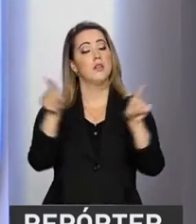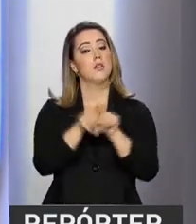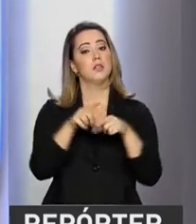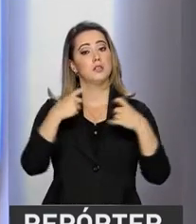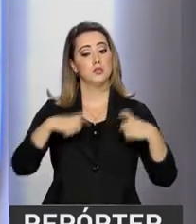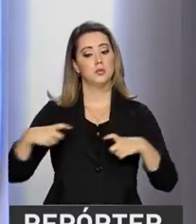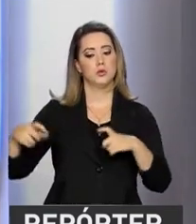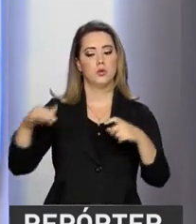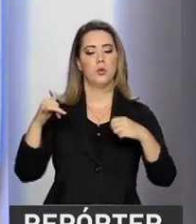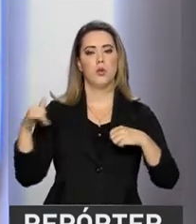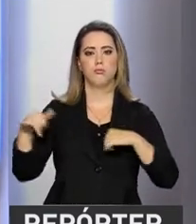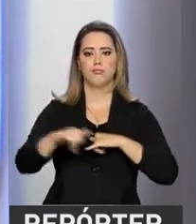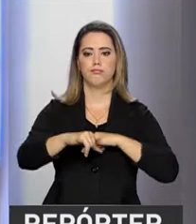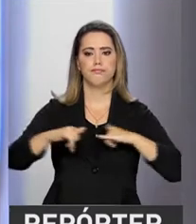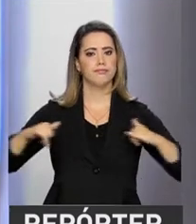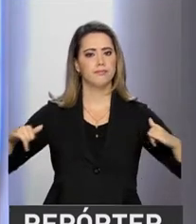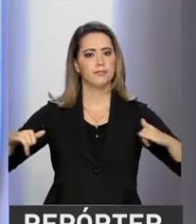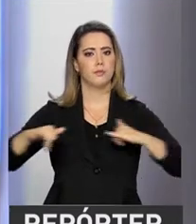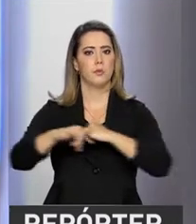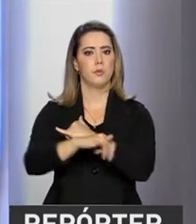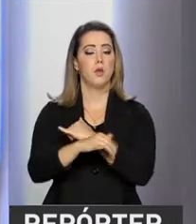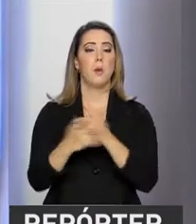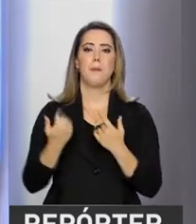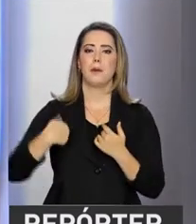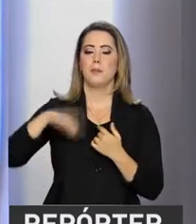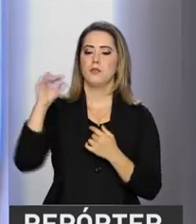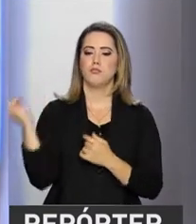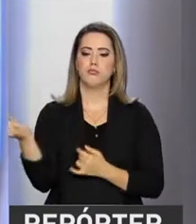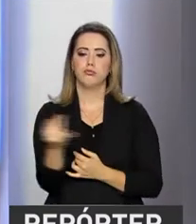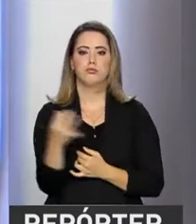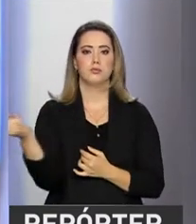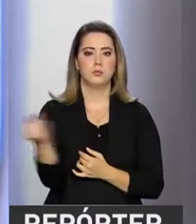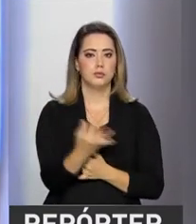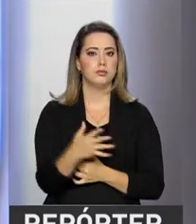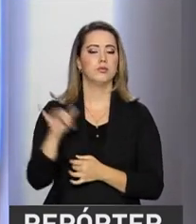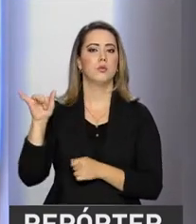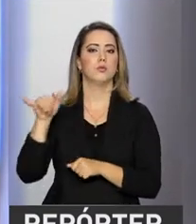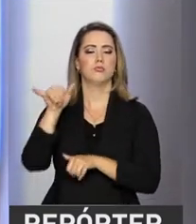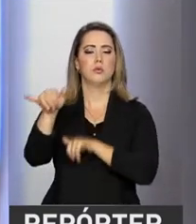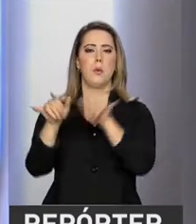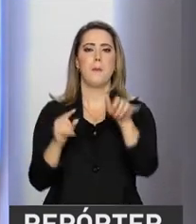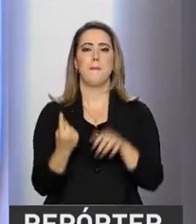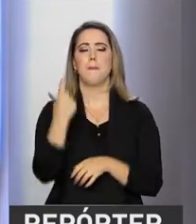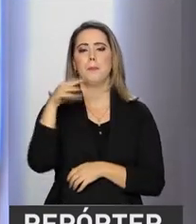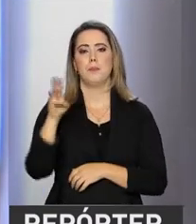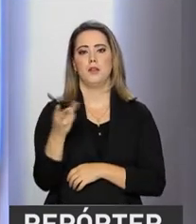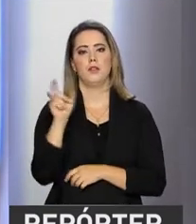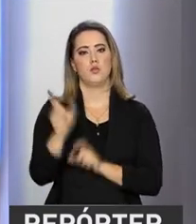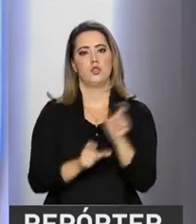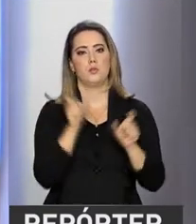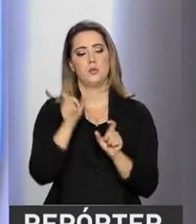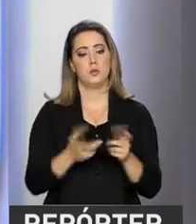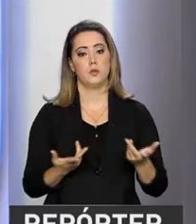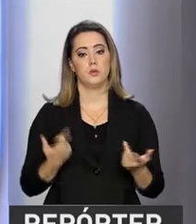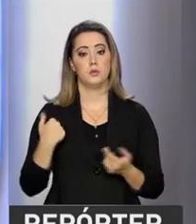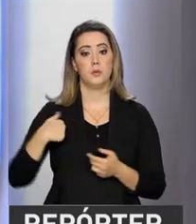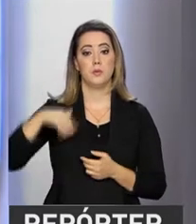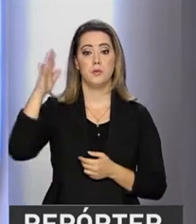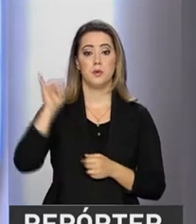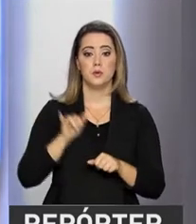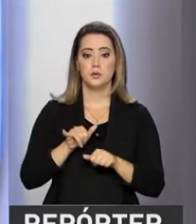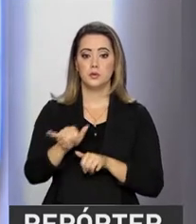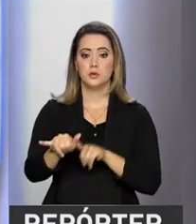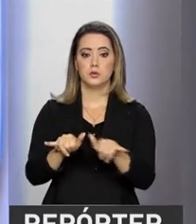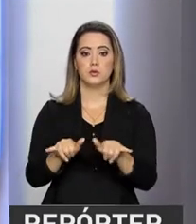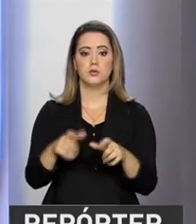pátio de aeronaves o movimento no aeroporto de ribeirão preto é de mais de um milhão de passageiros é o maior aeroporto